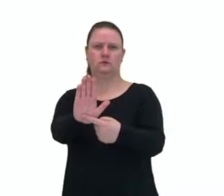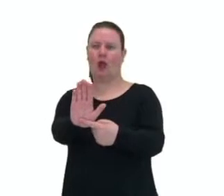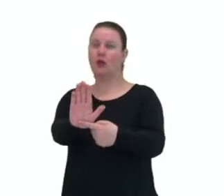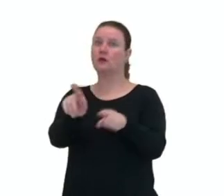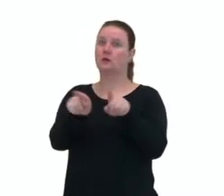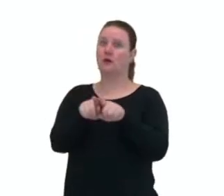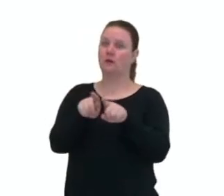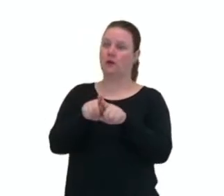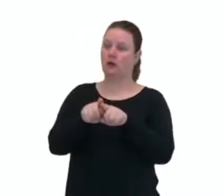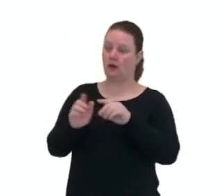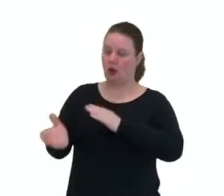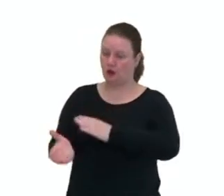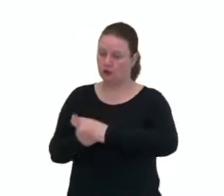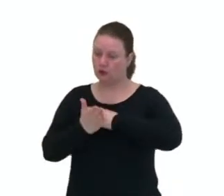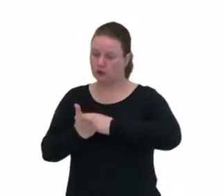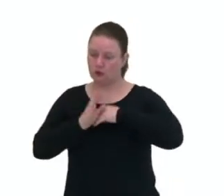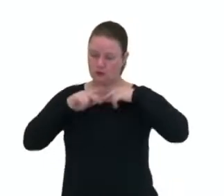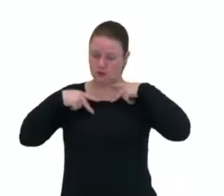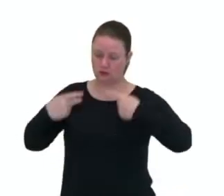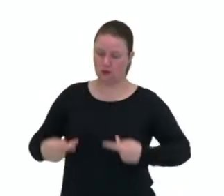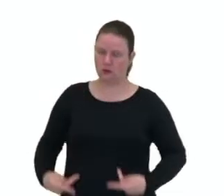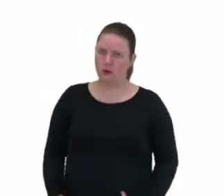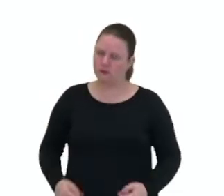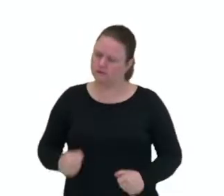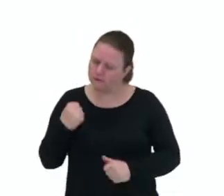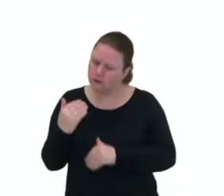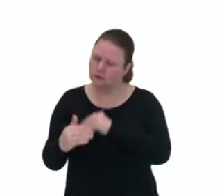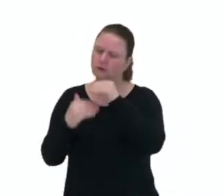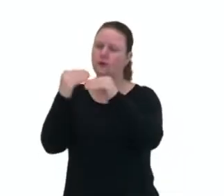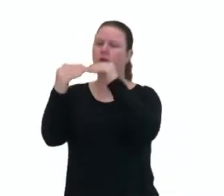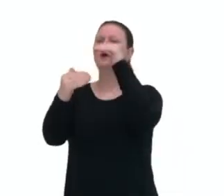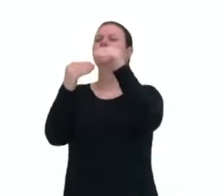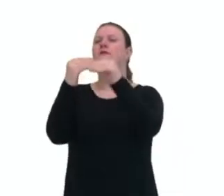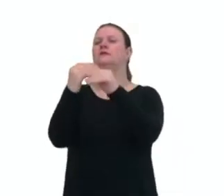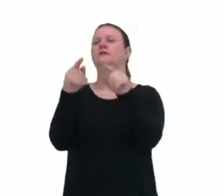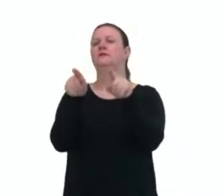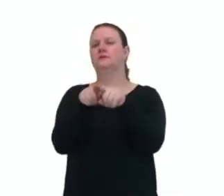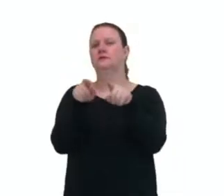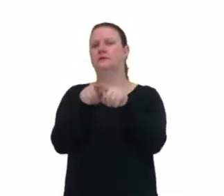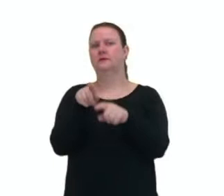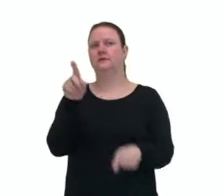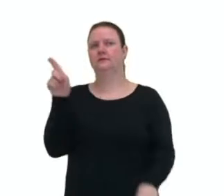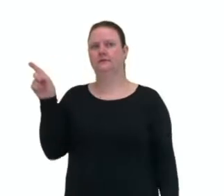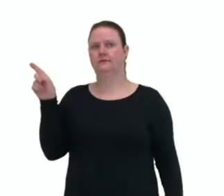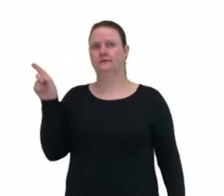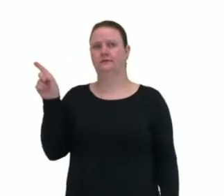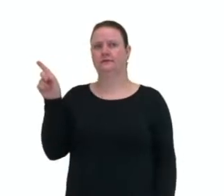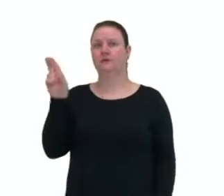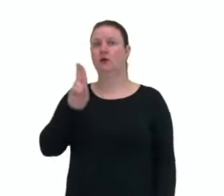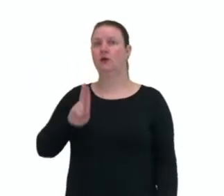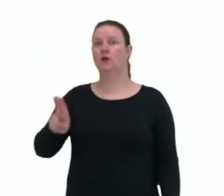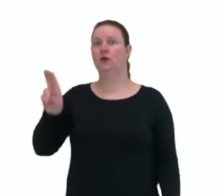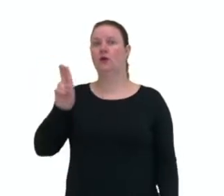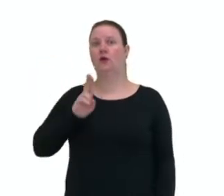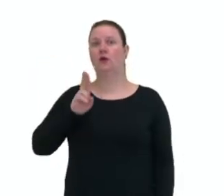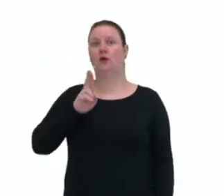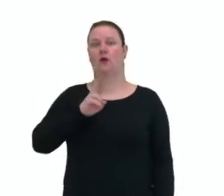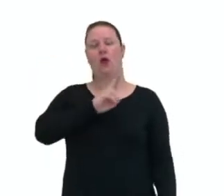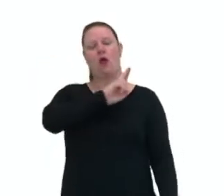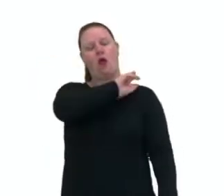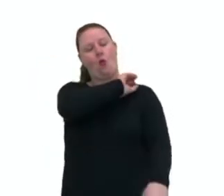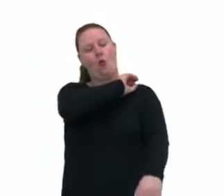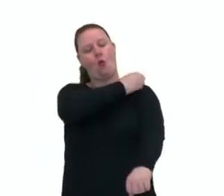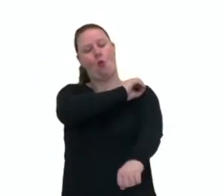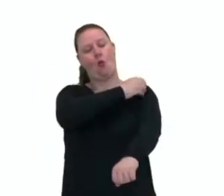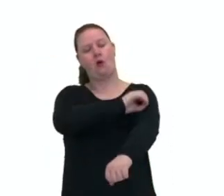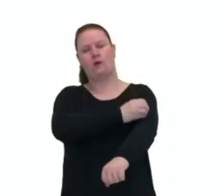sua evolução, com registros, né, que remontam ao uso do arco e flecha na pré-história.